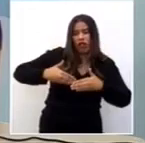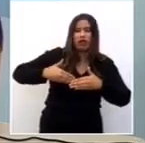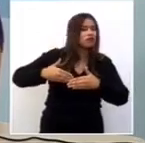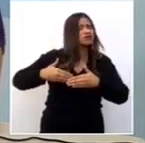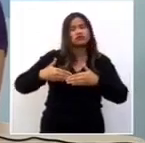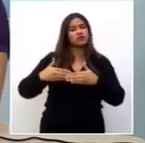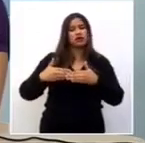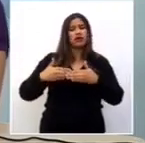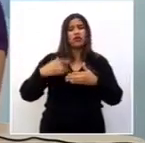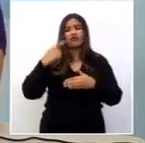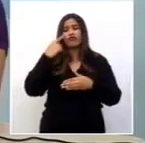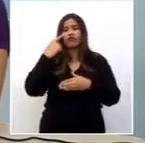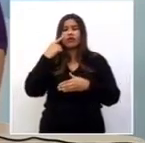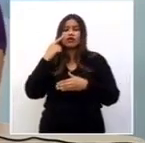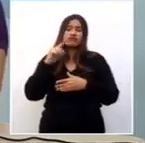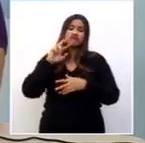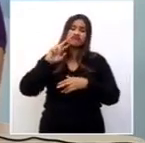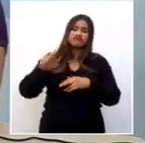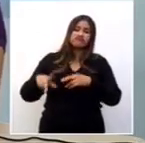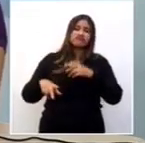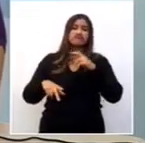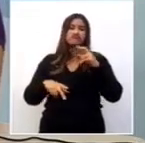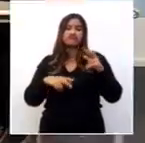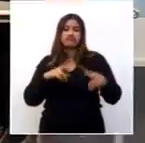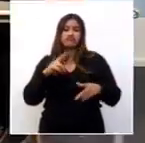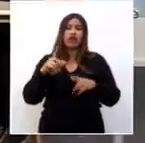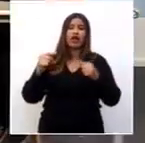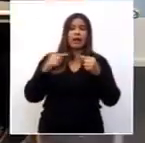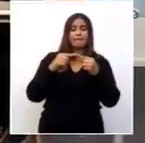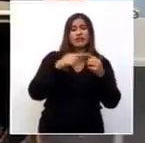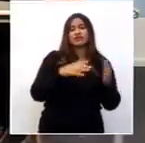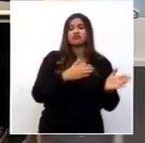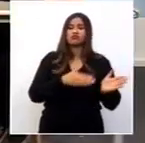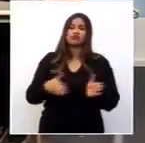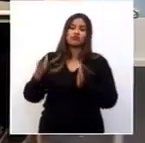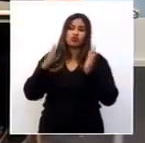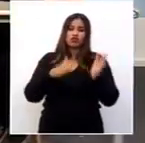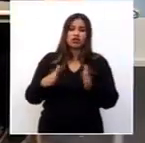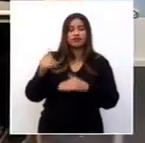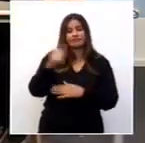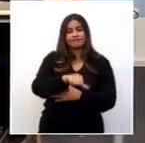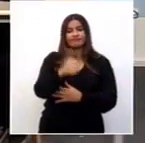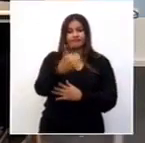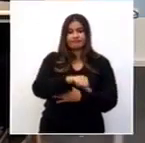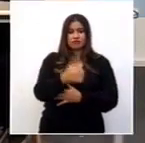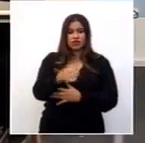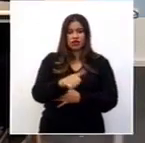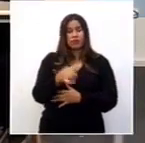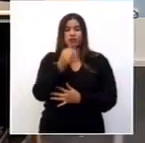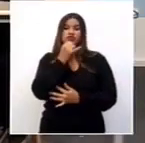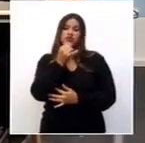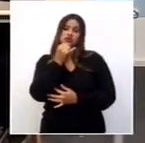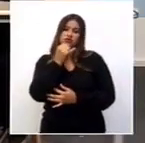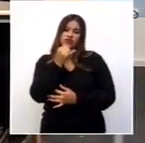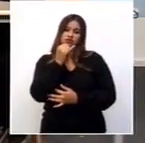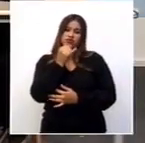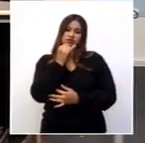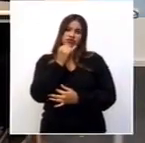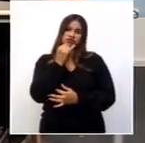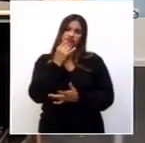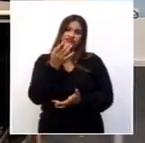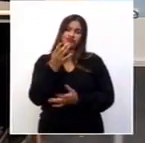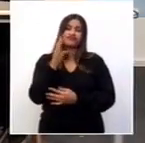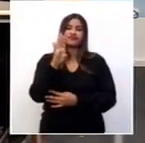às outras dimensões que estão envolvidas no processo de avaliar. Por exemplo, quando nós pensamos em